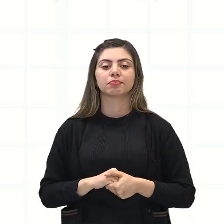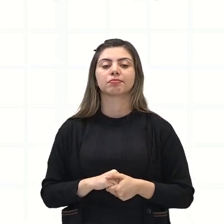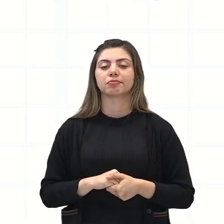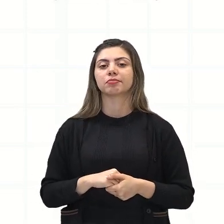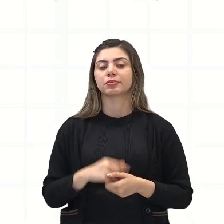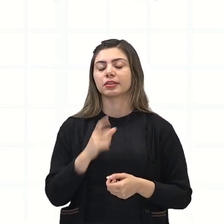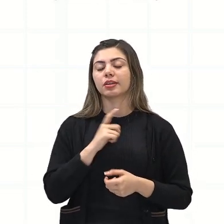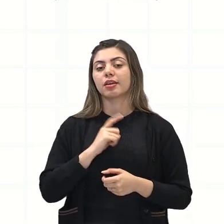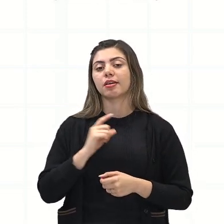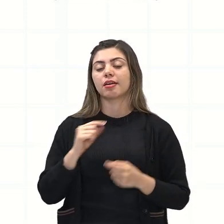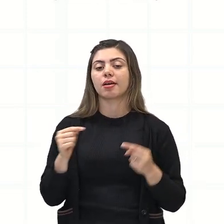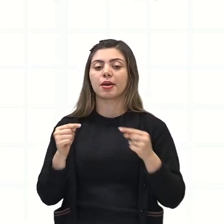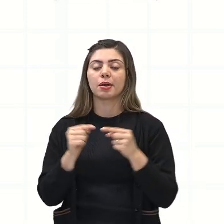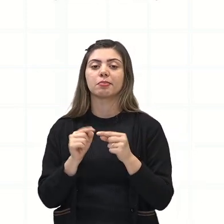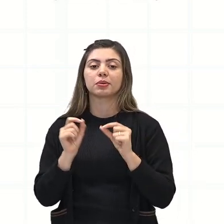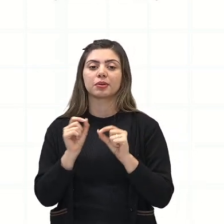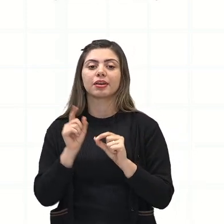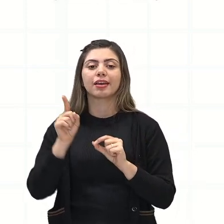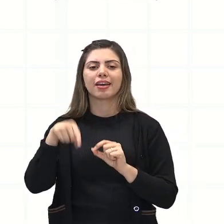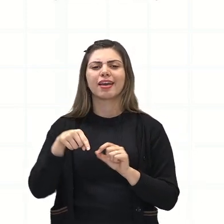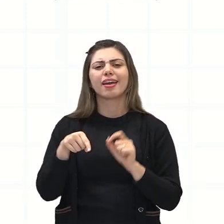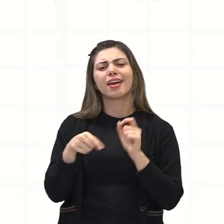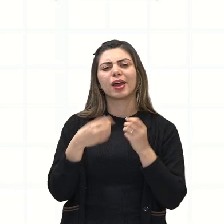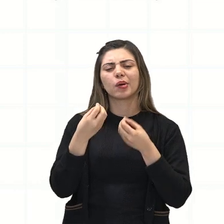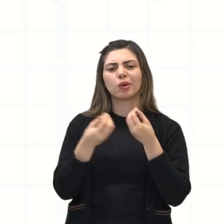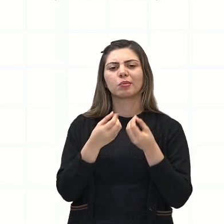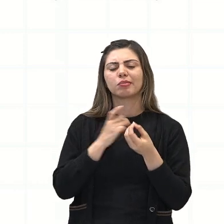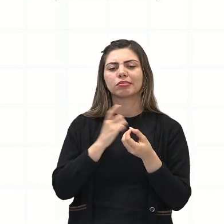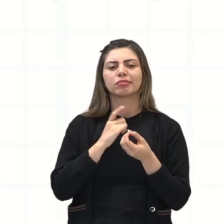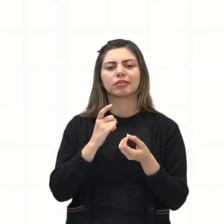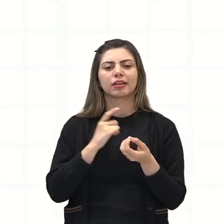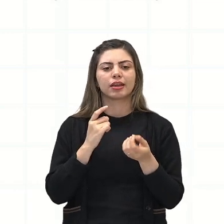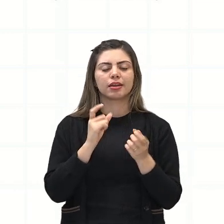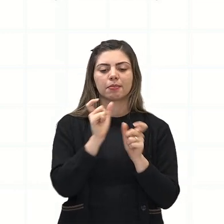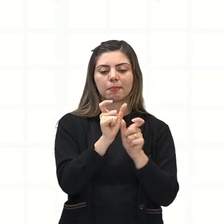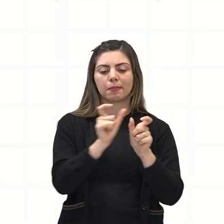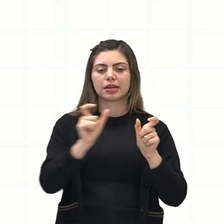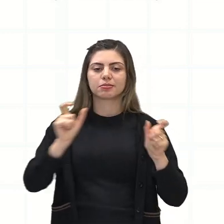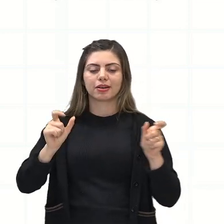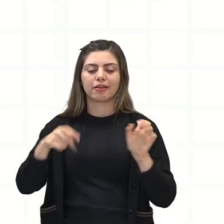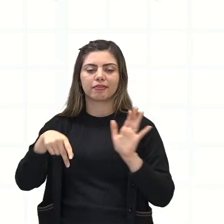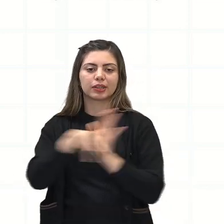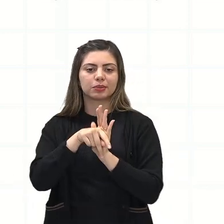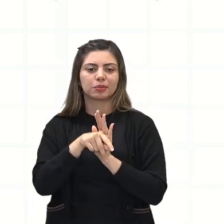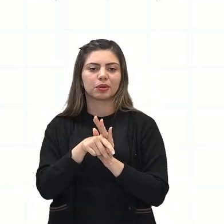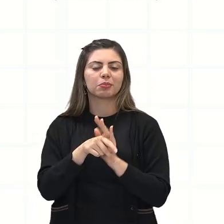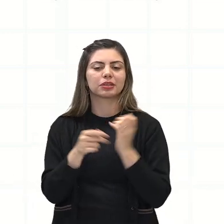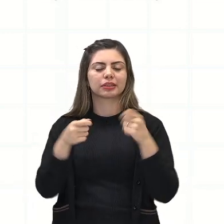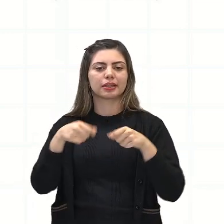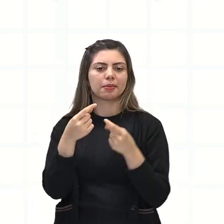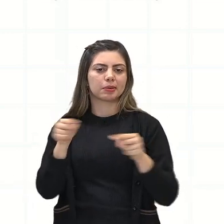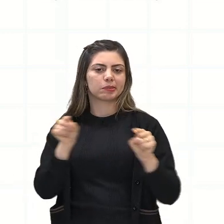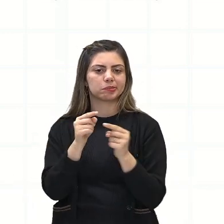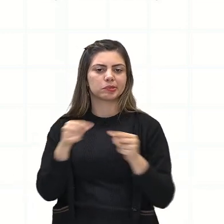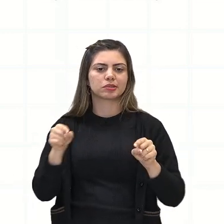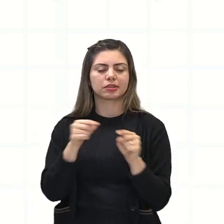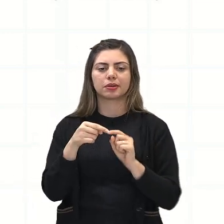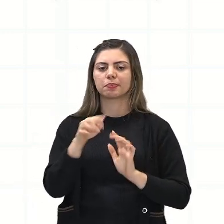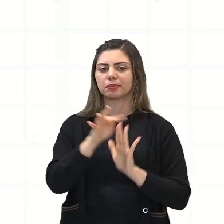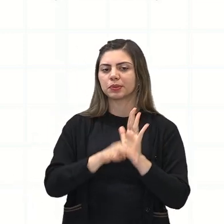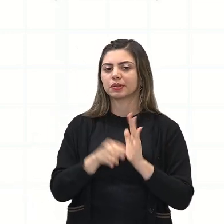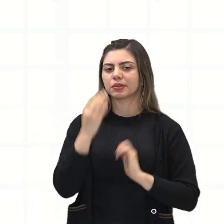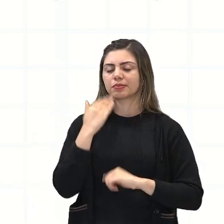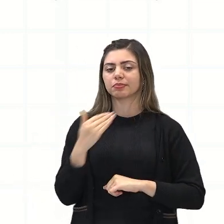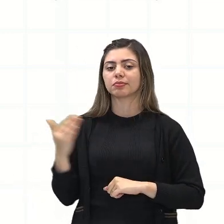ideia de utilizar a repetição de consoantes para dar ideia musical. No vozes veladas,